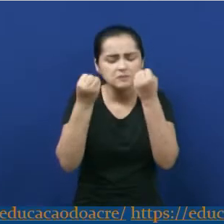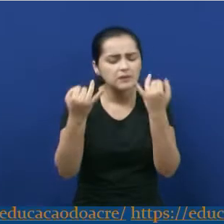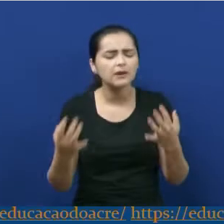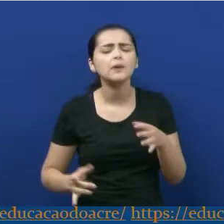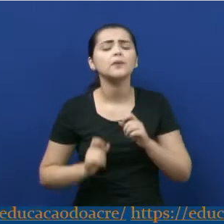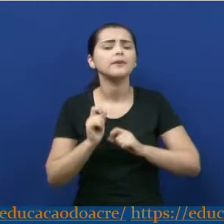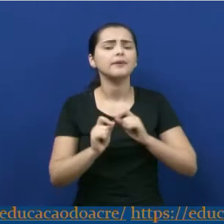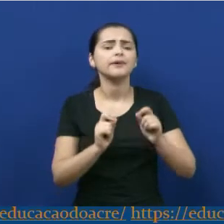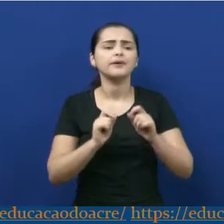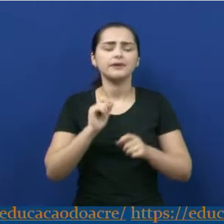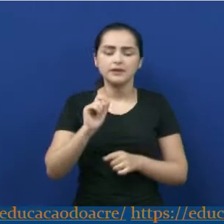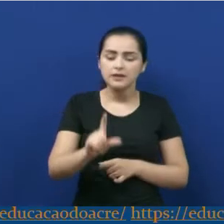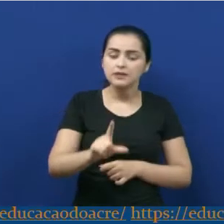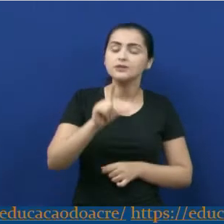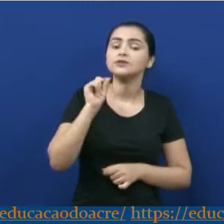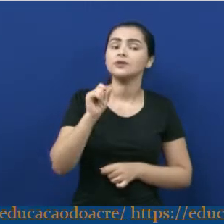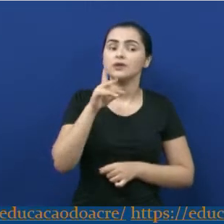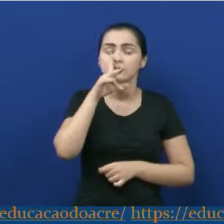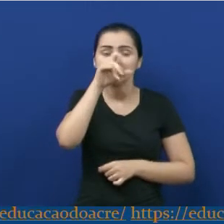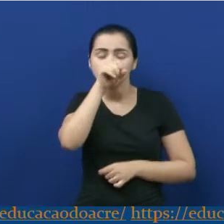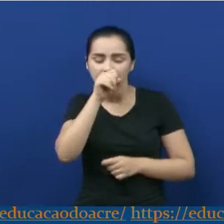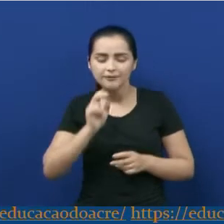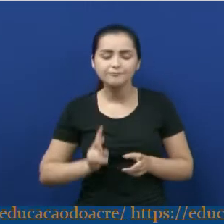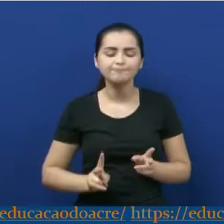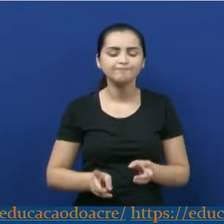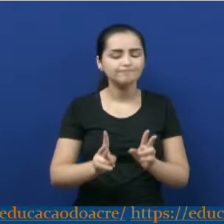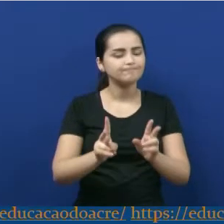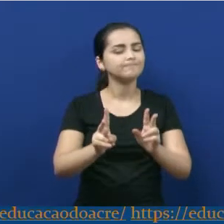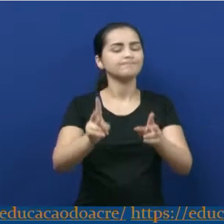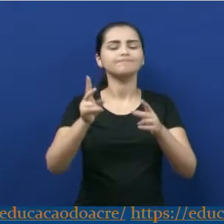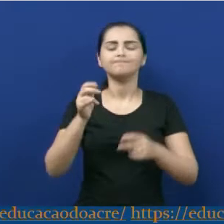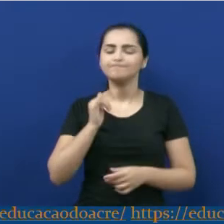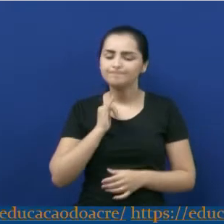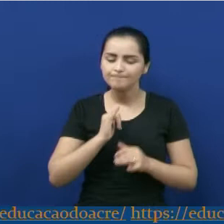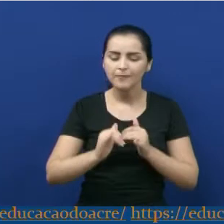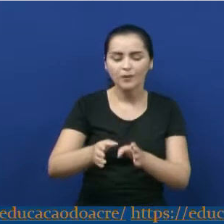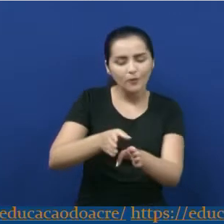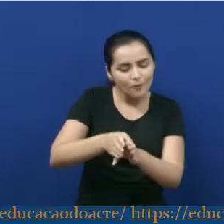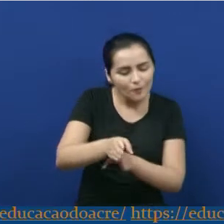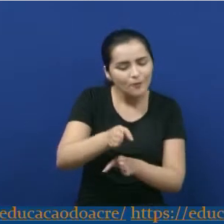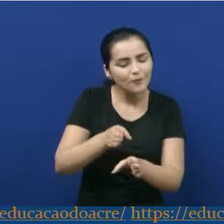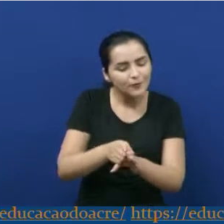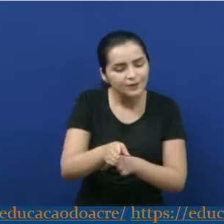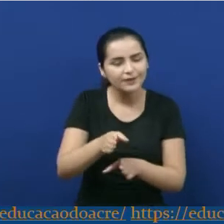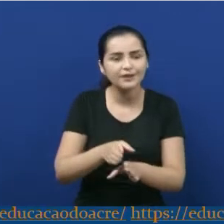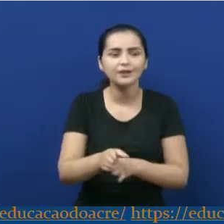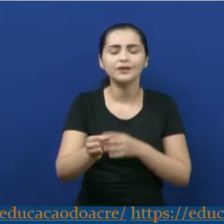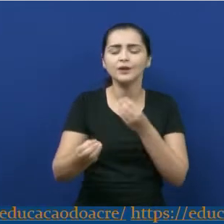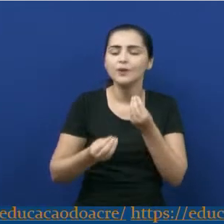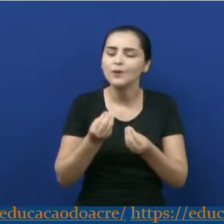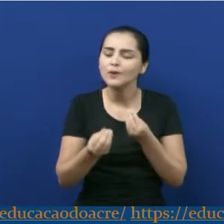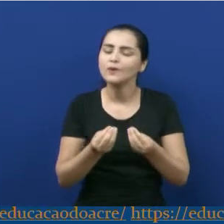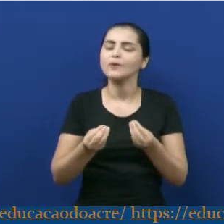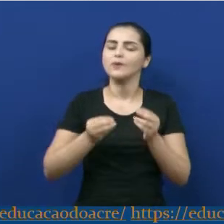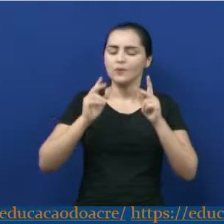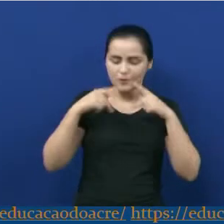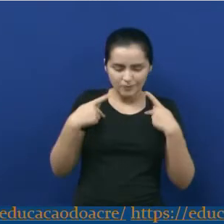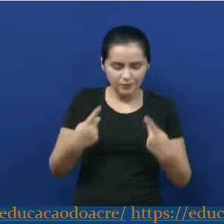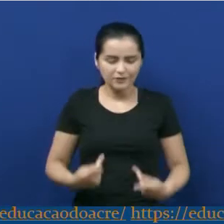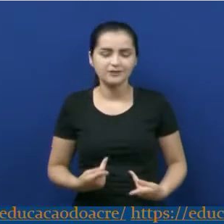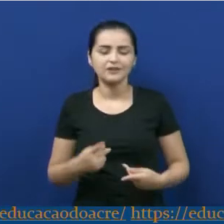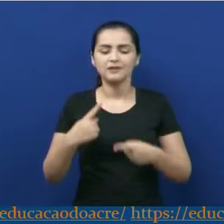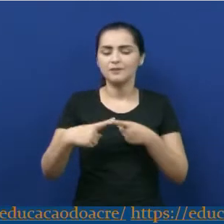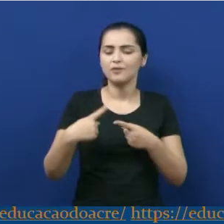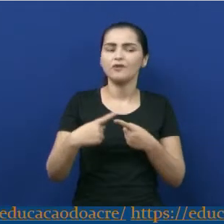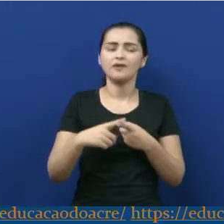prefere que os pais continuem né falando para eu como ele deve ser porque é muito mais fácil eu